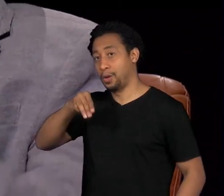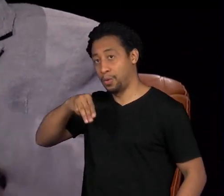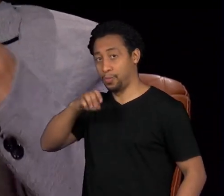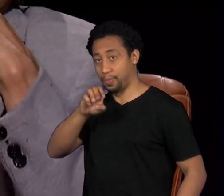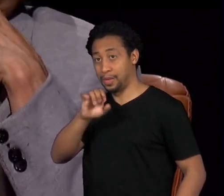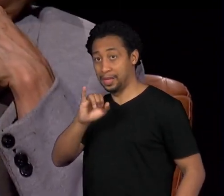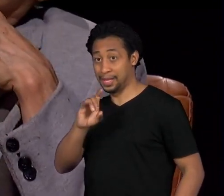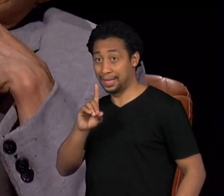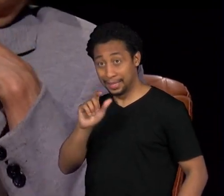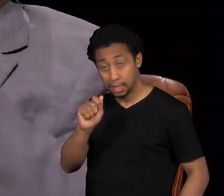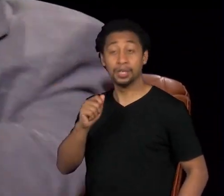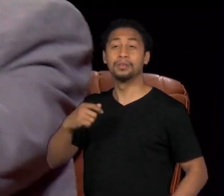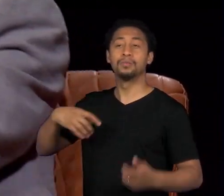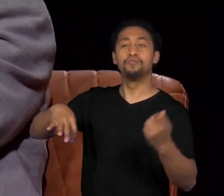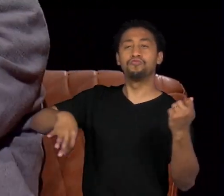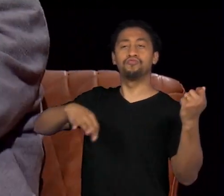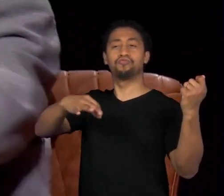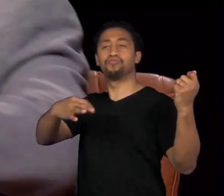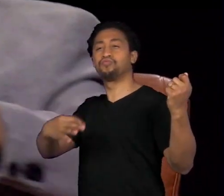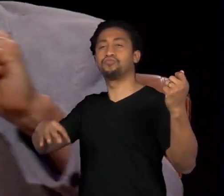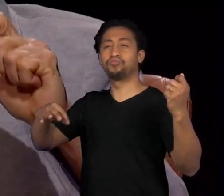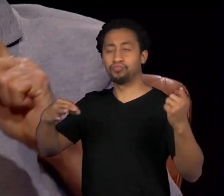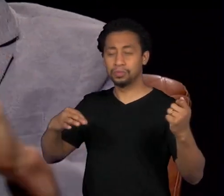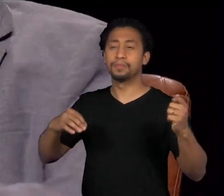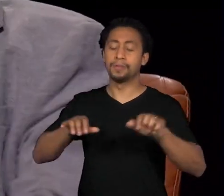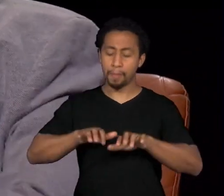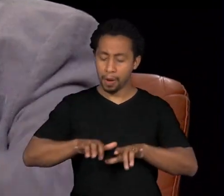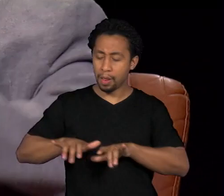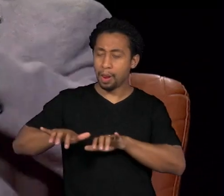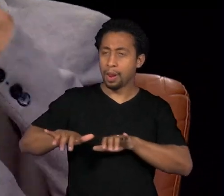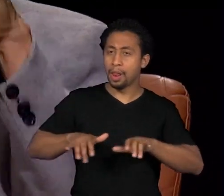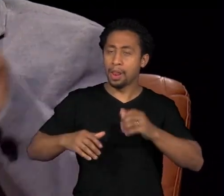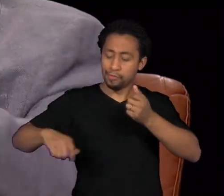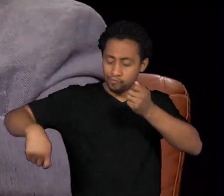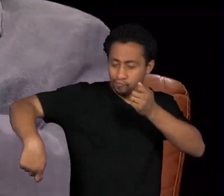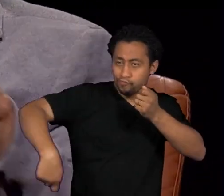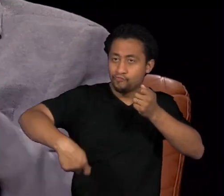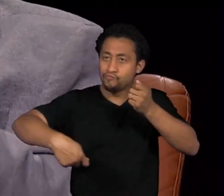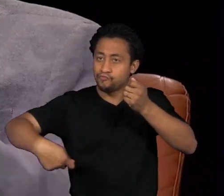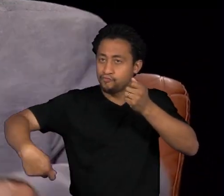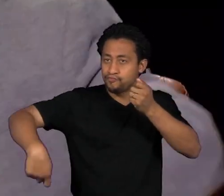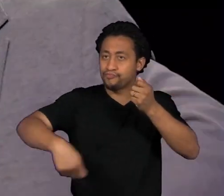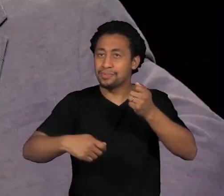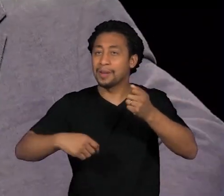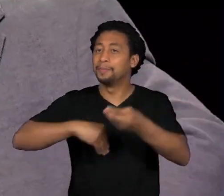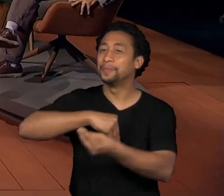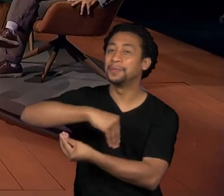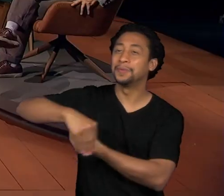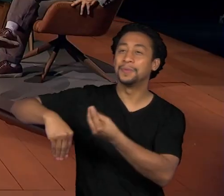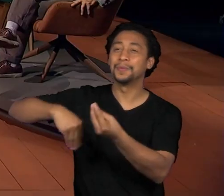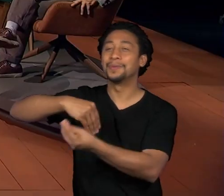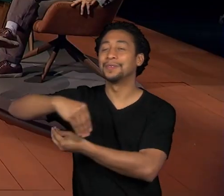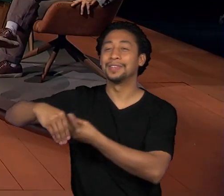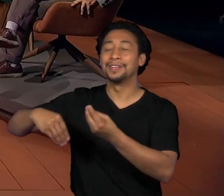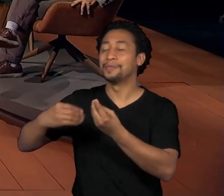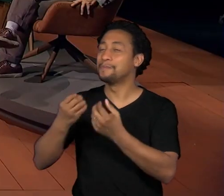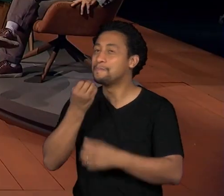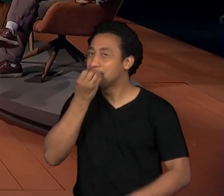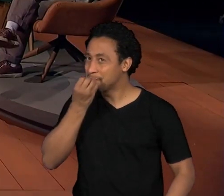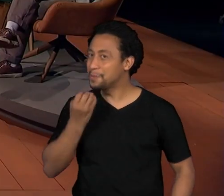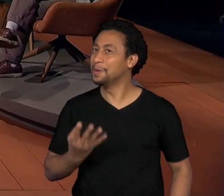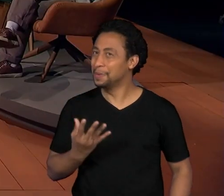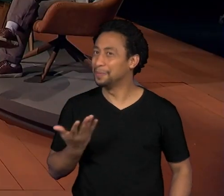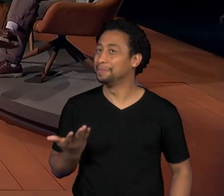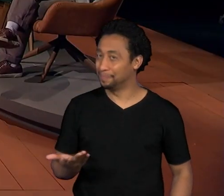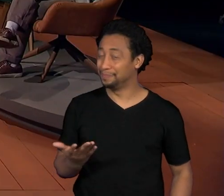uma das minhas irmãs tocava violoncelo outra tocava piano então era uma mistureba boa né então esse grupo